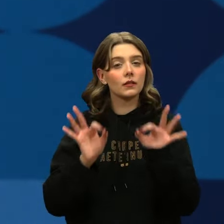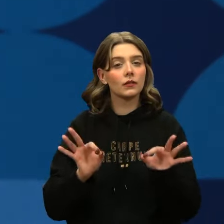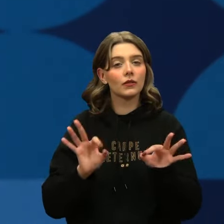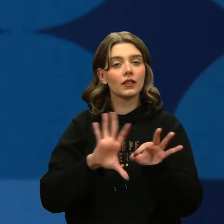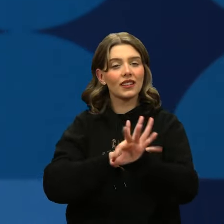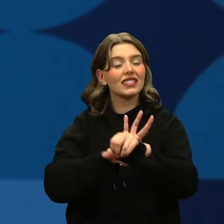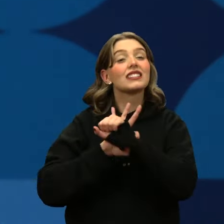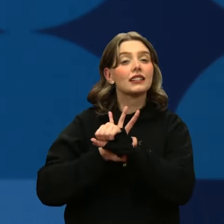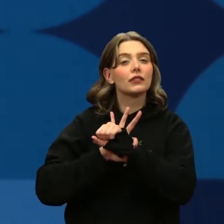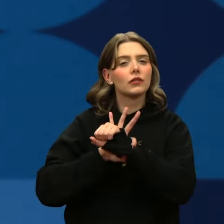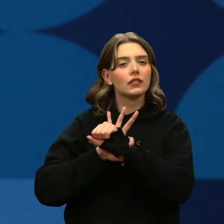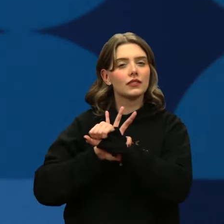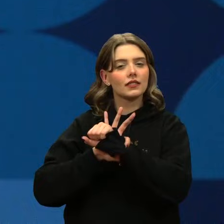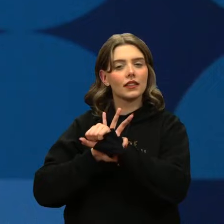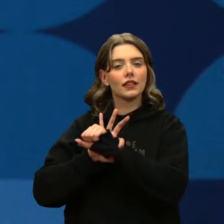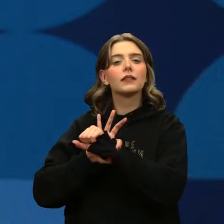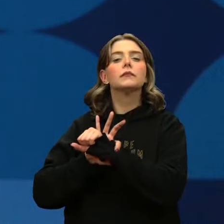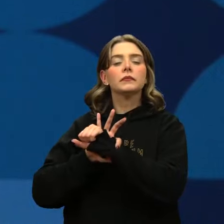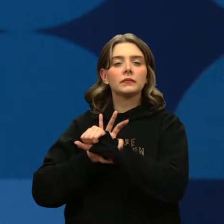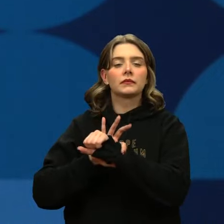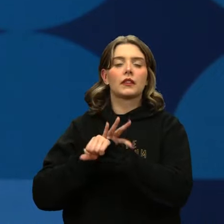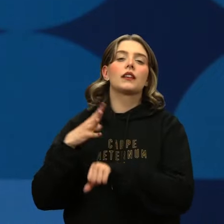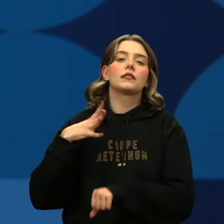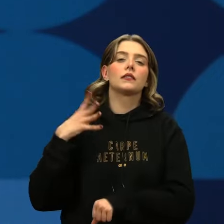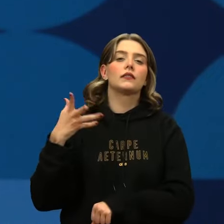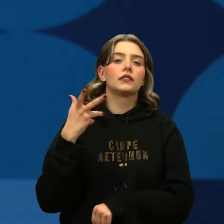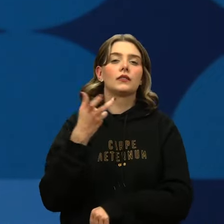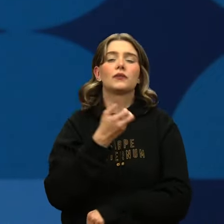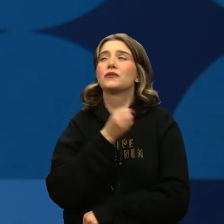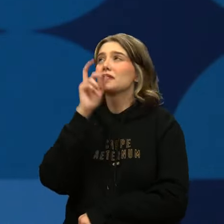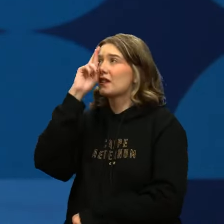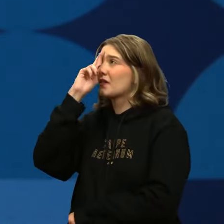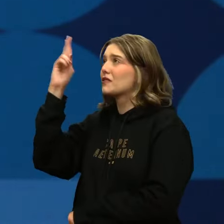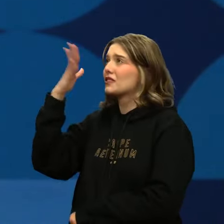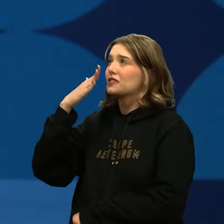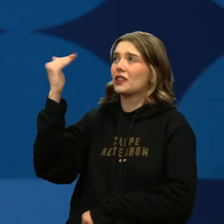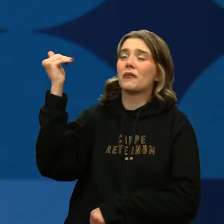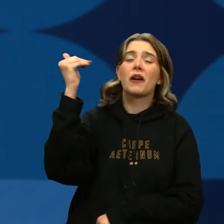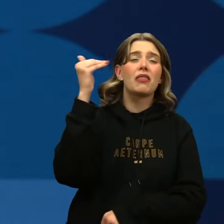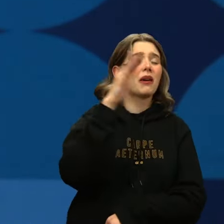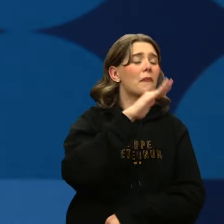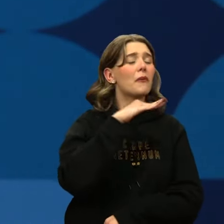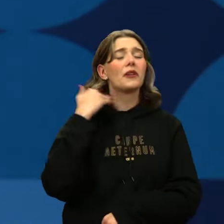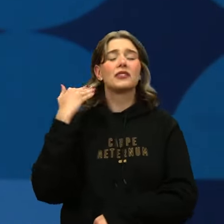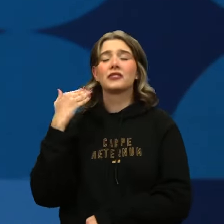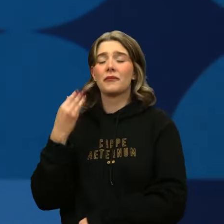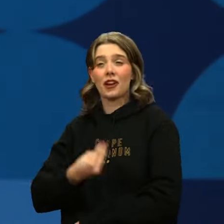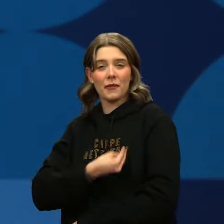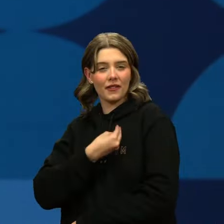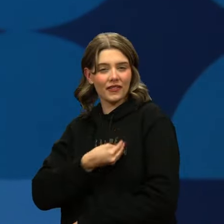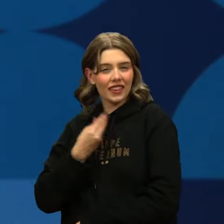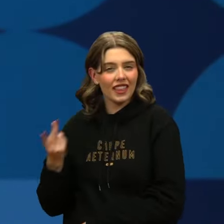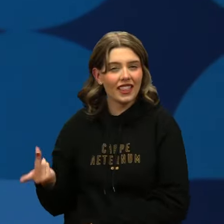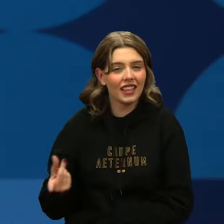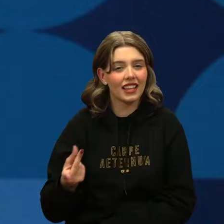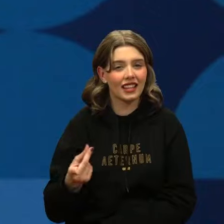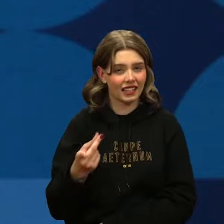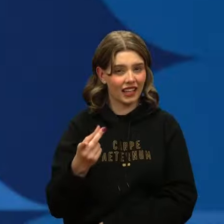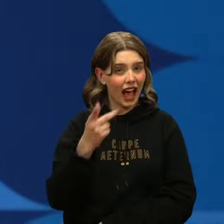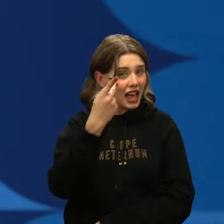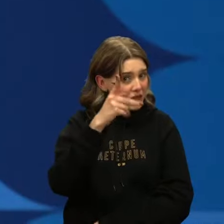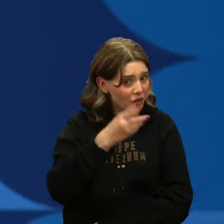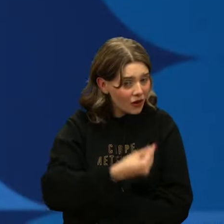da morte para a maravilhosa vida. E mesmo que o pior aconteça, a tua vida está